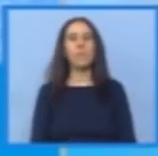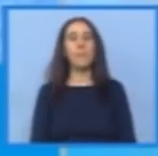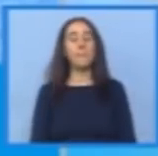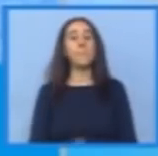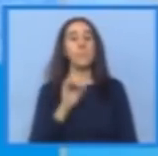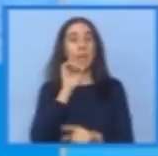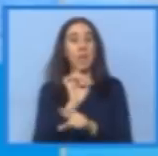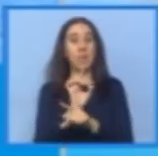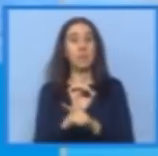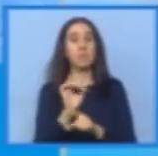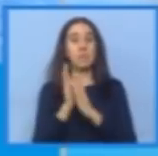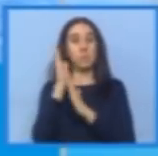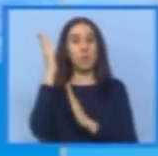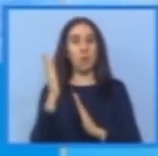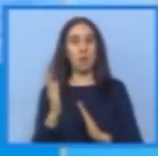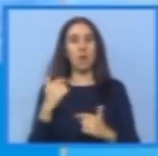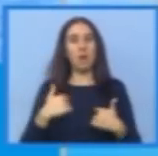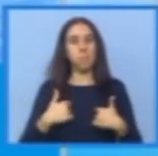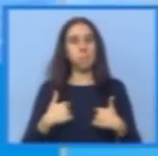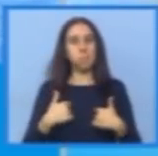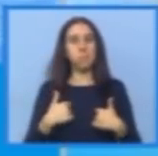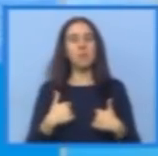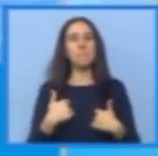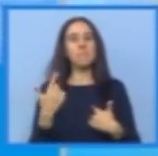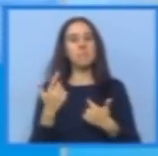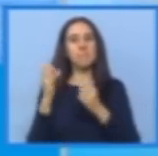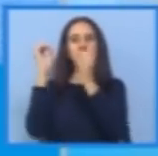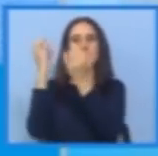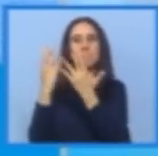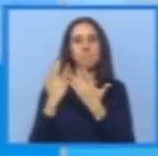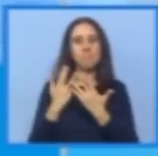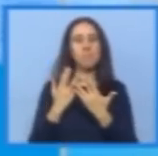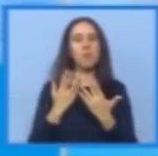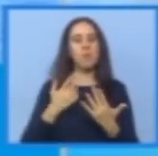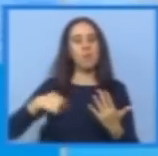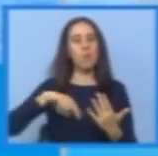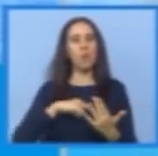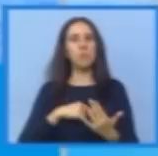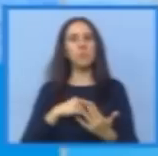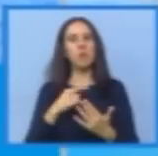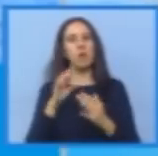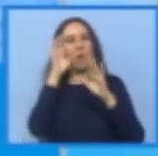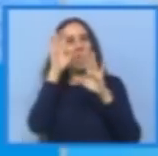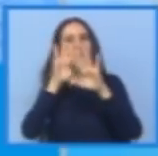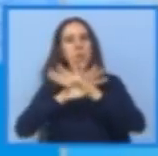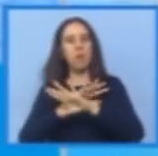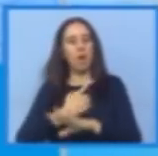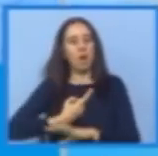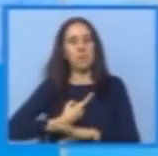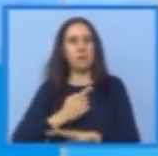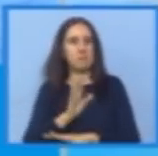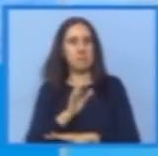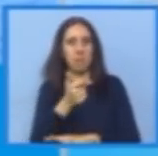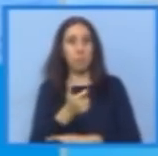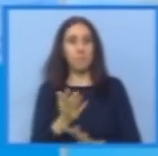Depois de partirmos de Deus e de sabermos essa graça, pois é bom que não andemos iludidos a nosso respeito. É bom